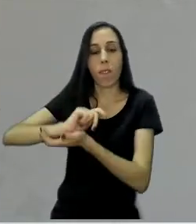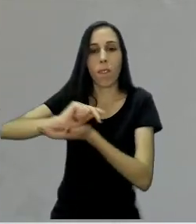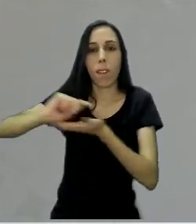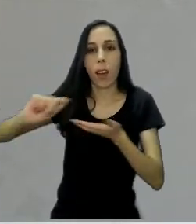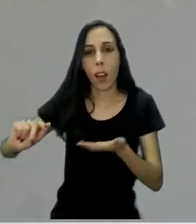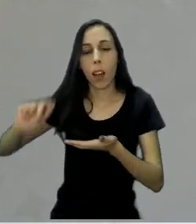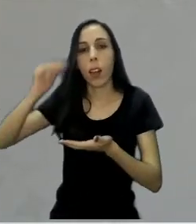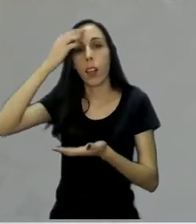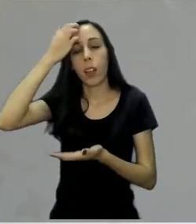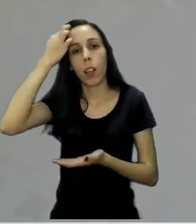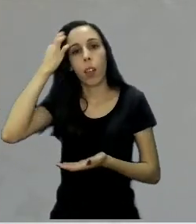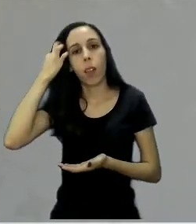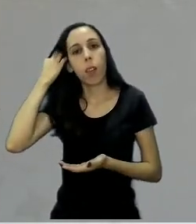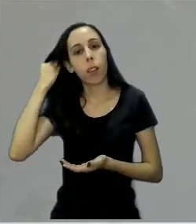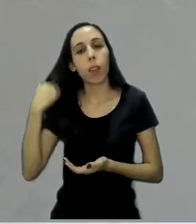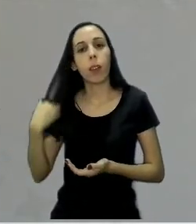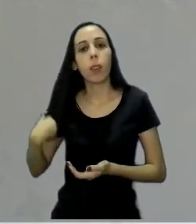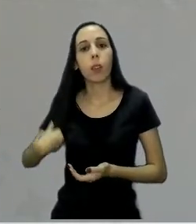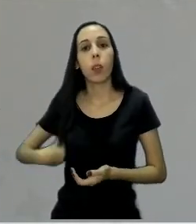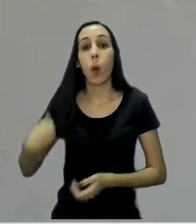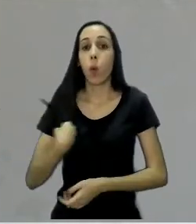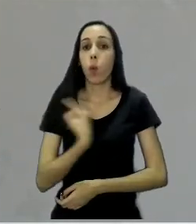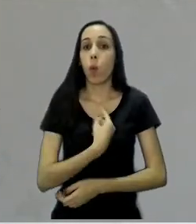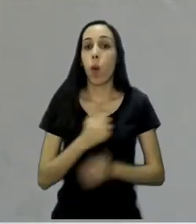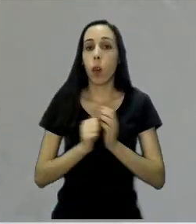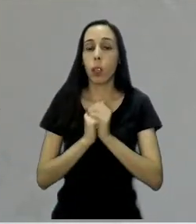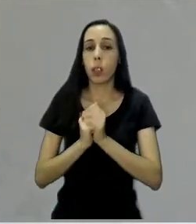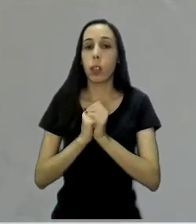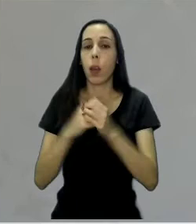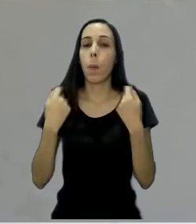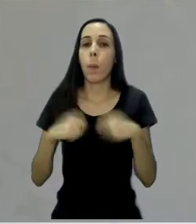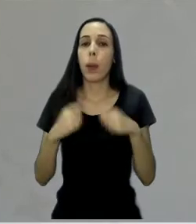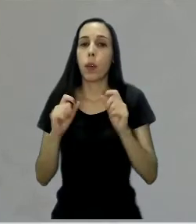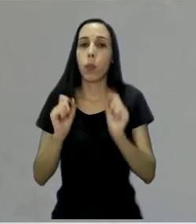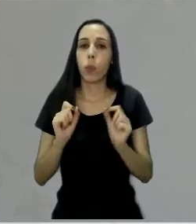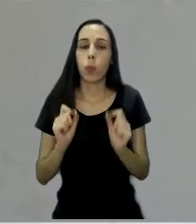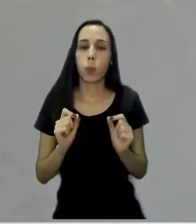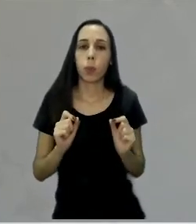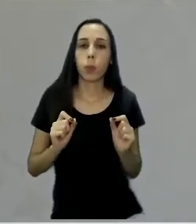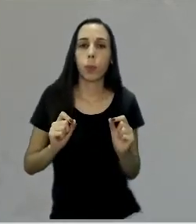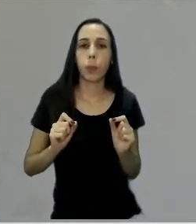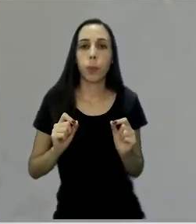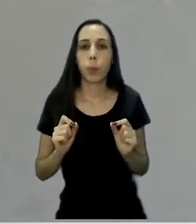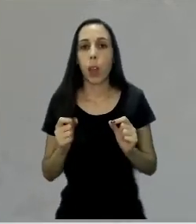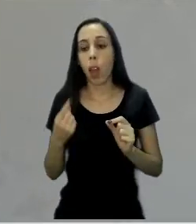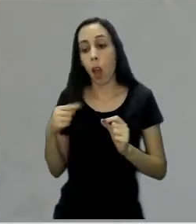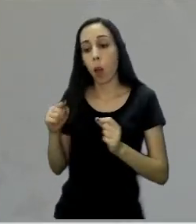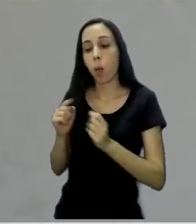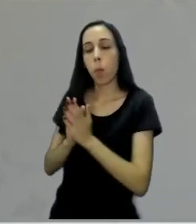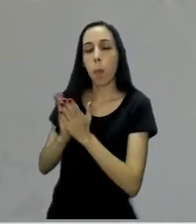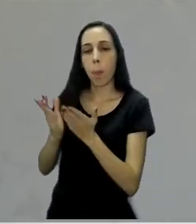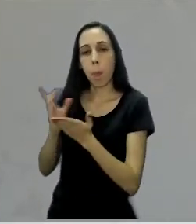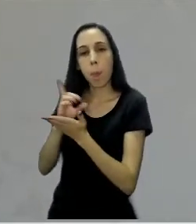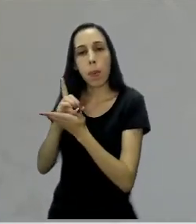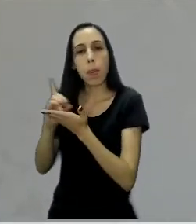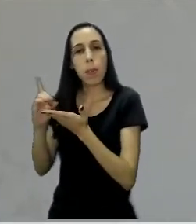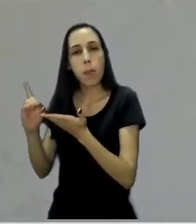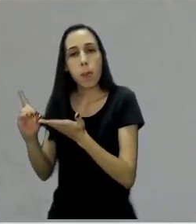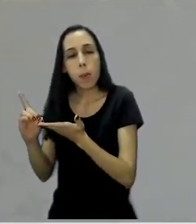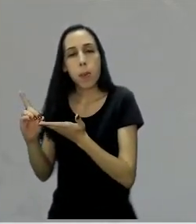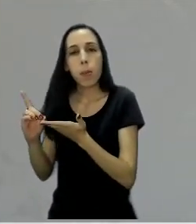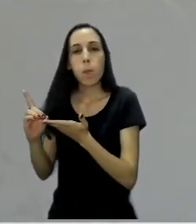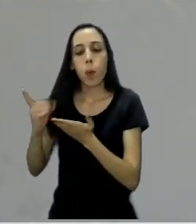nos ares. Quando nós formos rezar, né, nós temos que ir com a